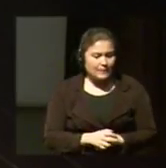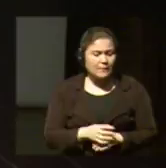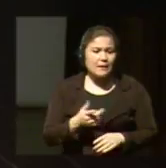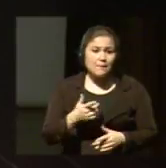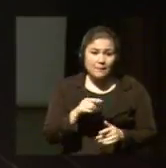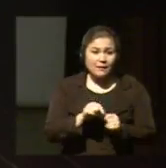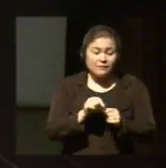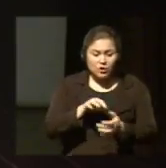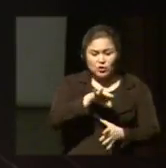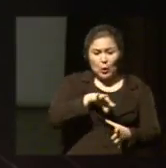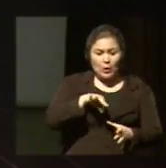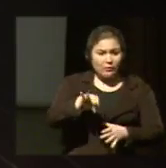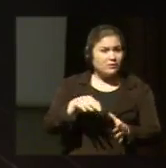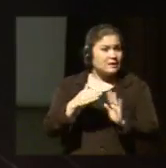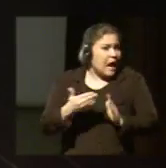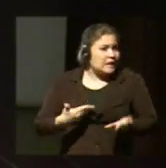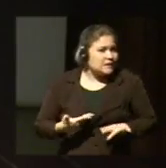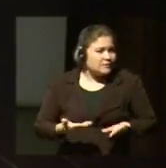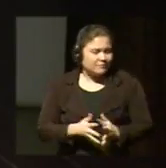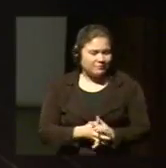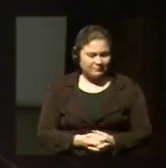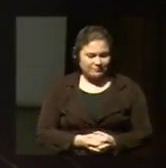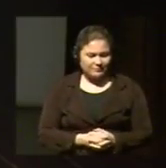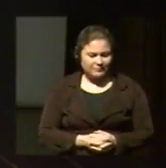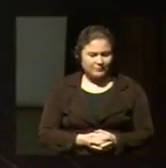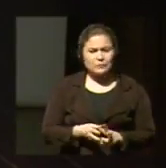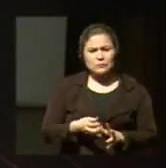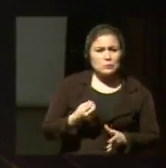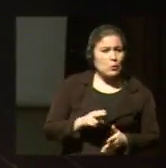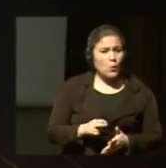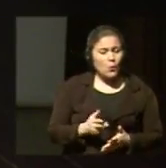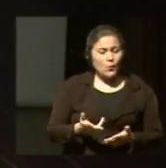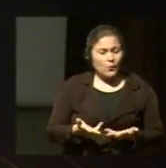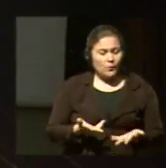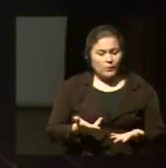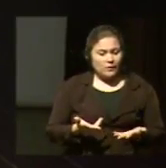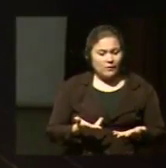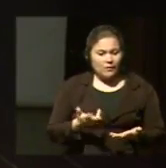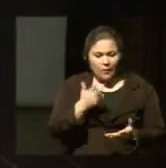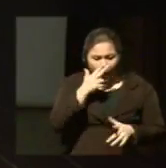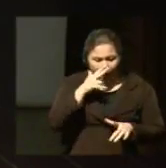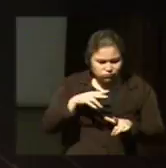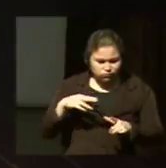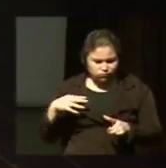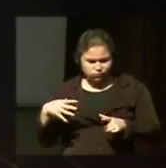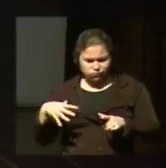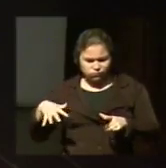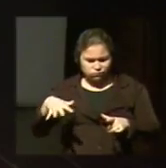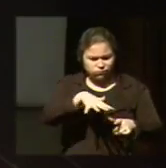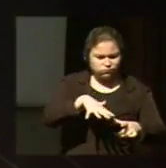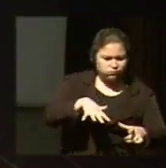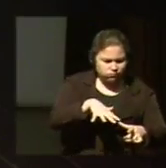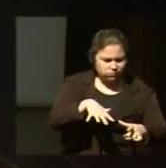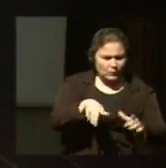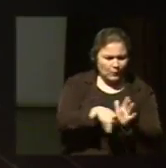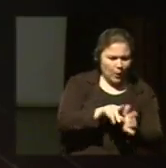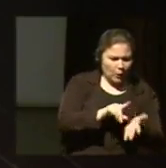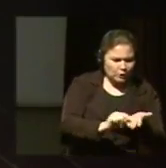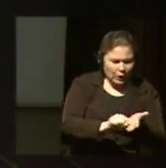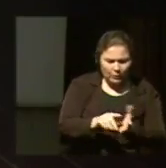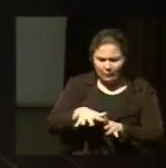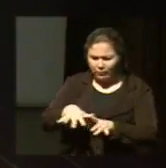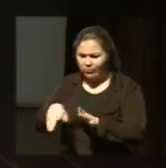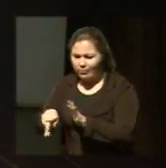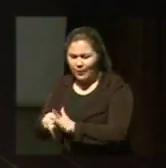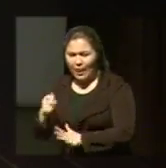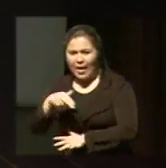jogar xadrez em casa. Ou seja, ao retorno do digital para o analógico. Então, sempre